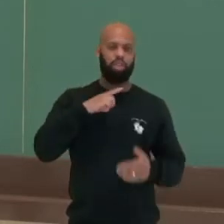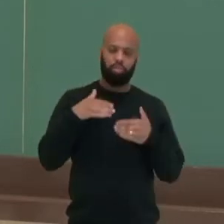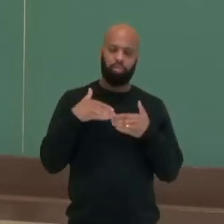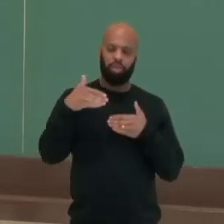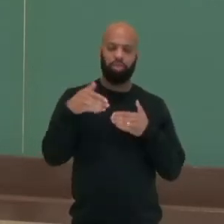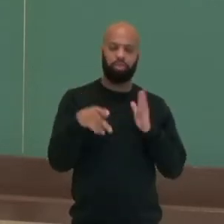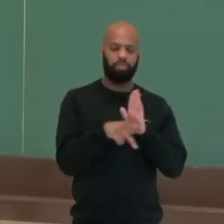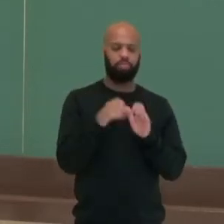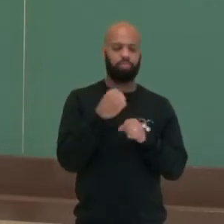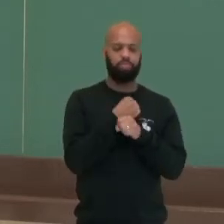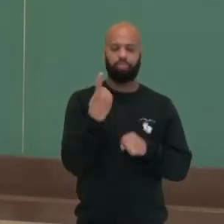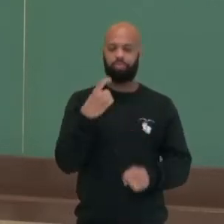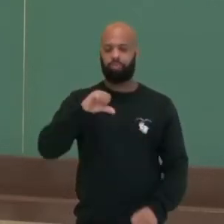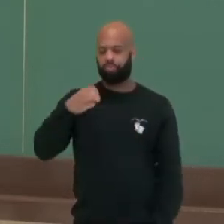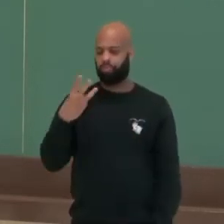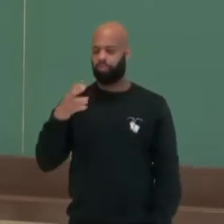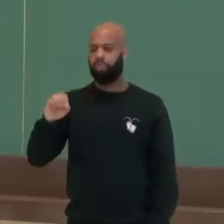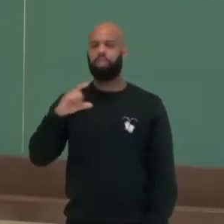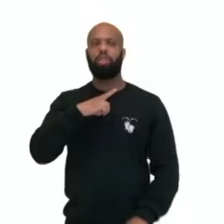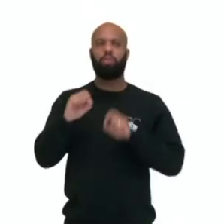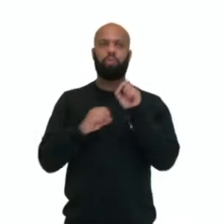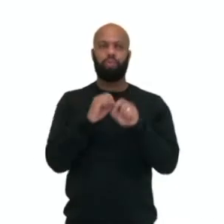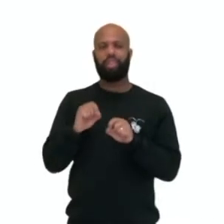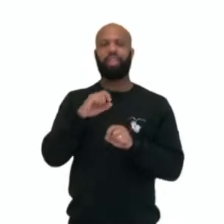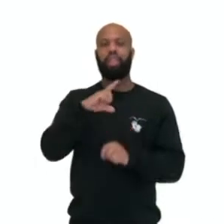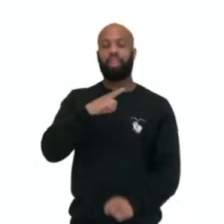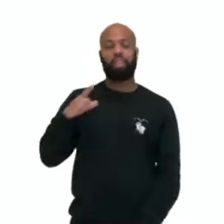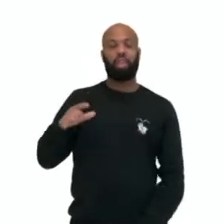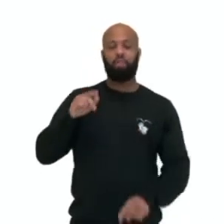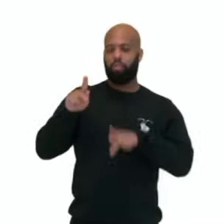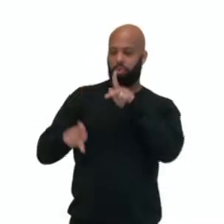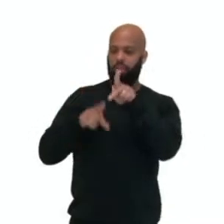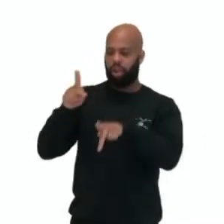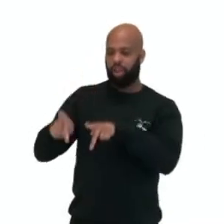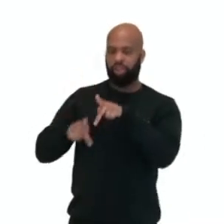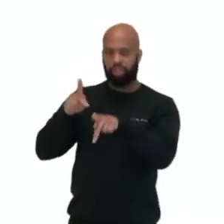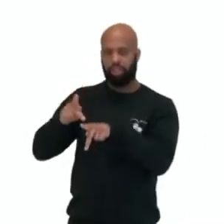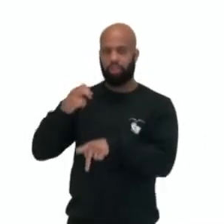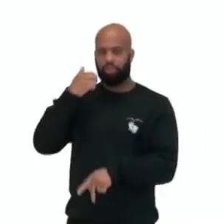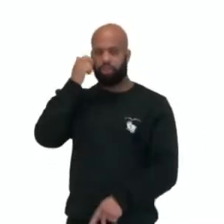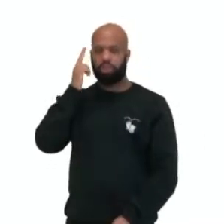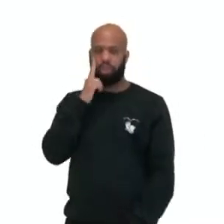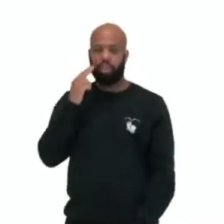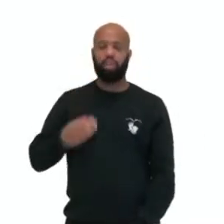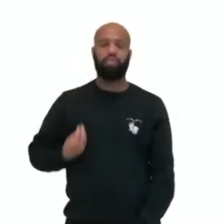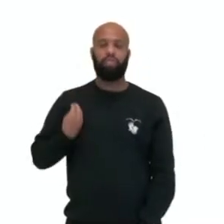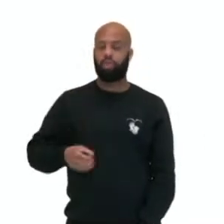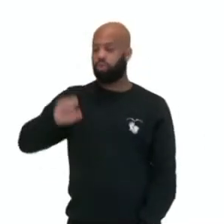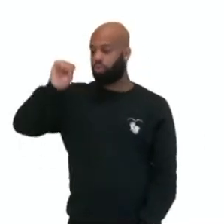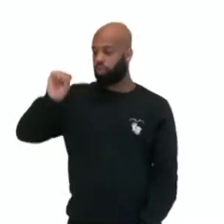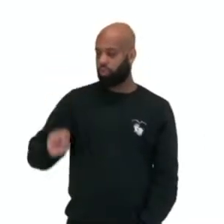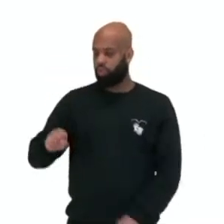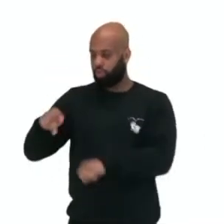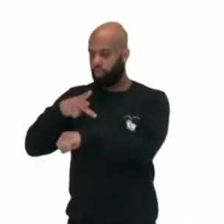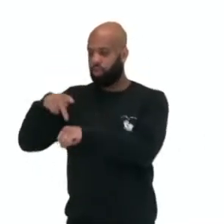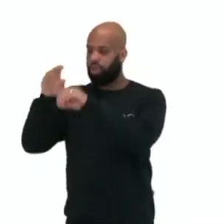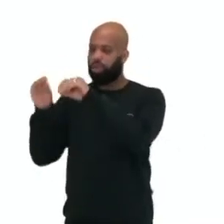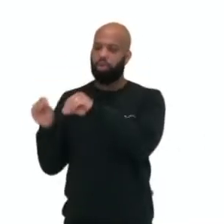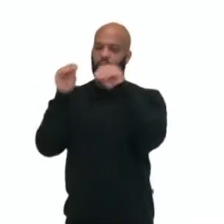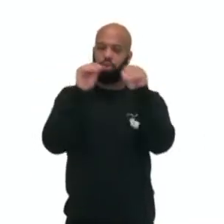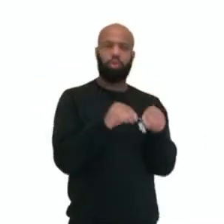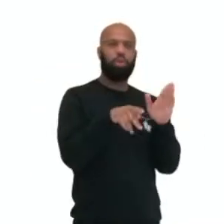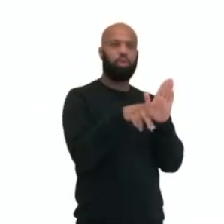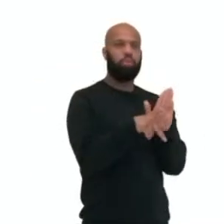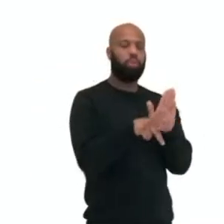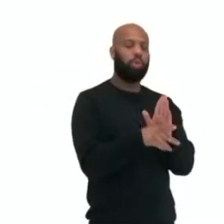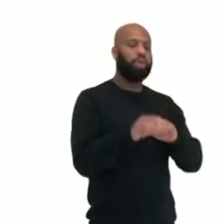de 30, uma grande migração da população negra que vivia no sul do país para os centros urbanos do norte